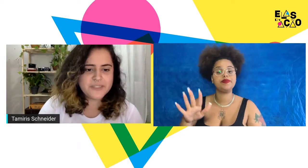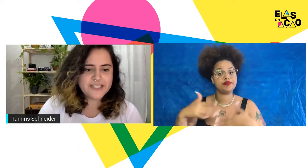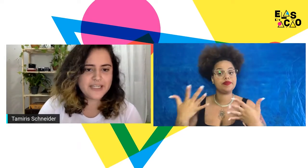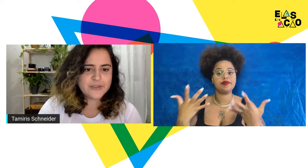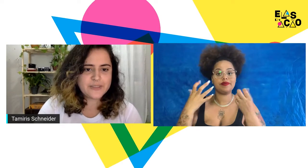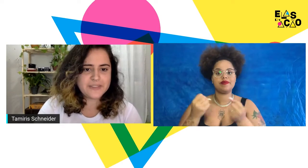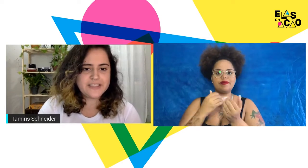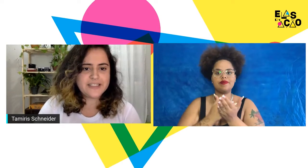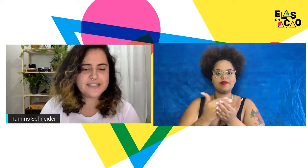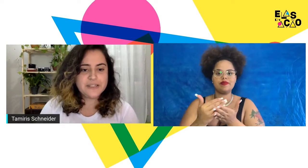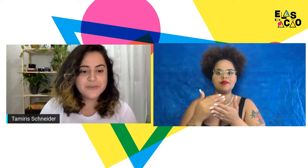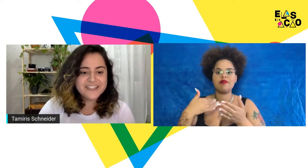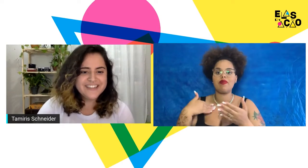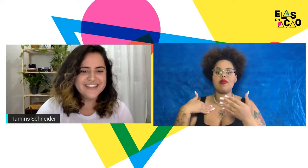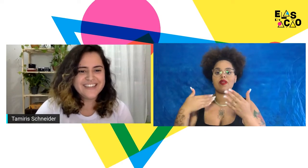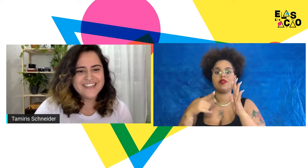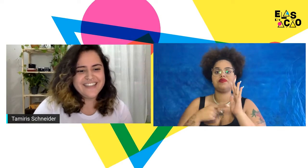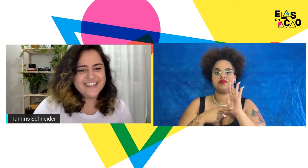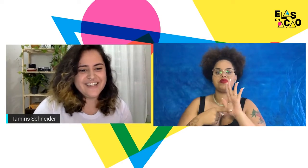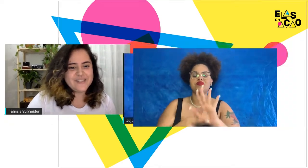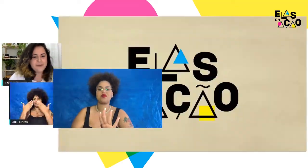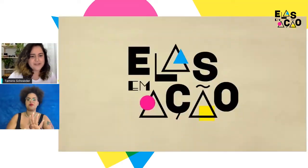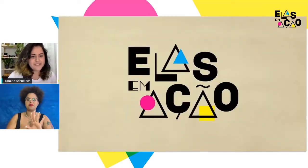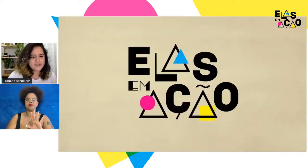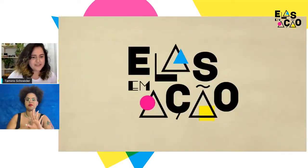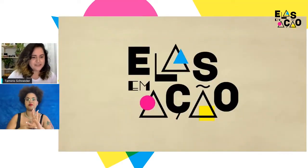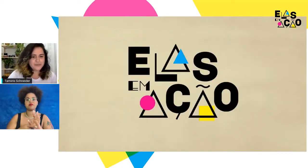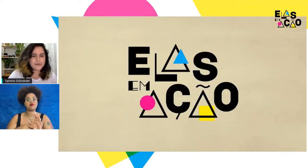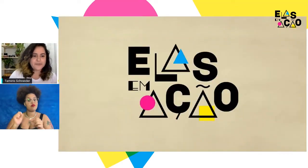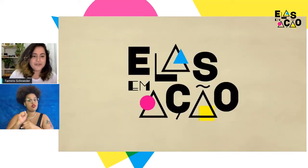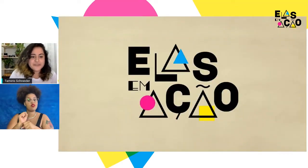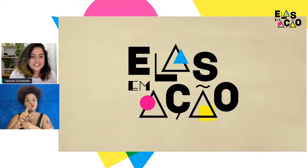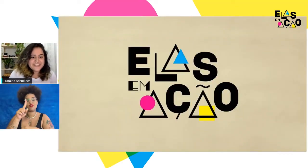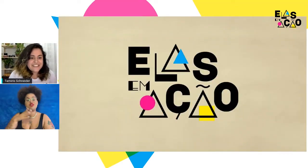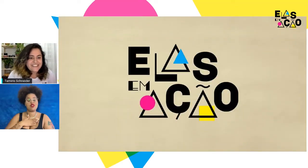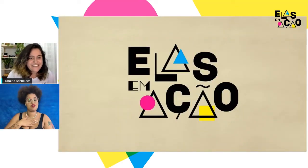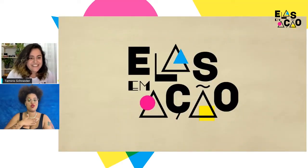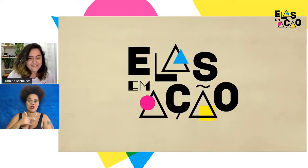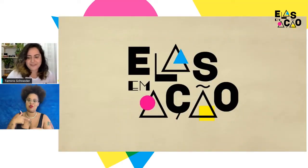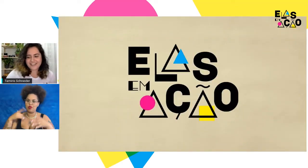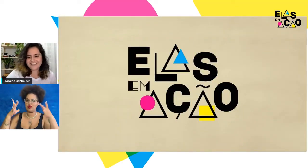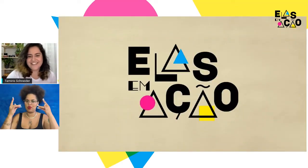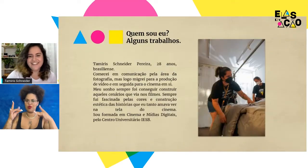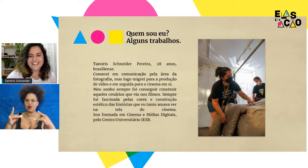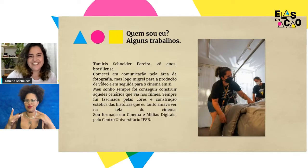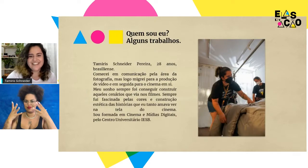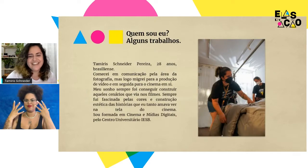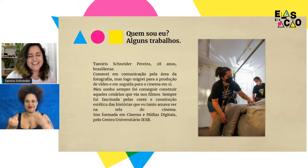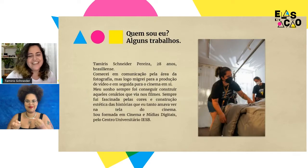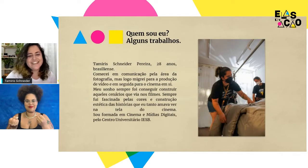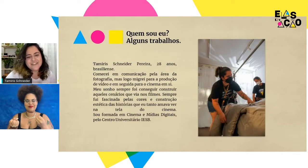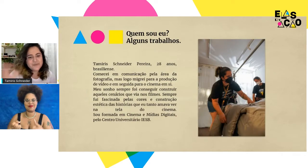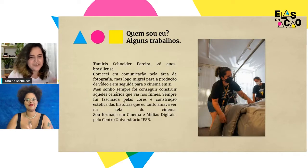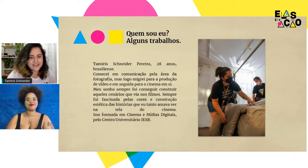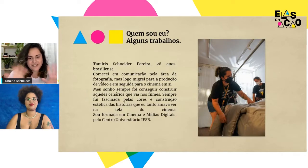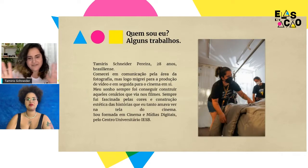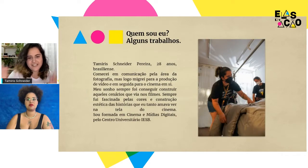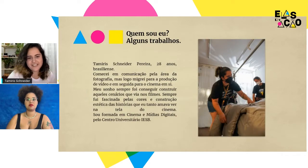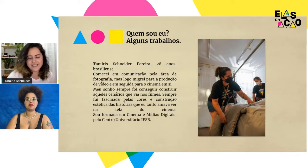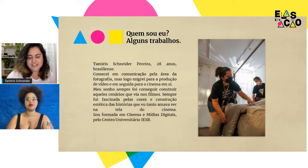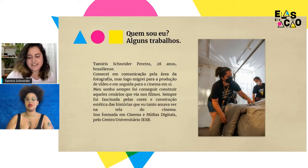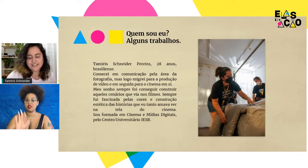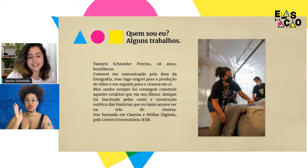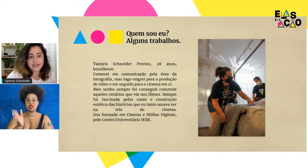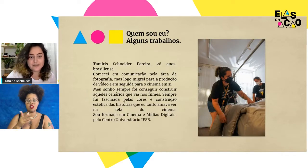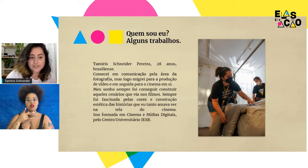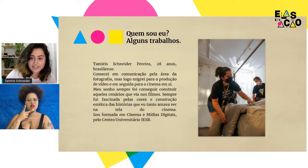vamos começar aqui nossa apresentação. Eu espero que vocês gostem do meu conteúdo e vamos lá. Então, já falei